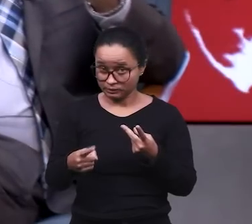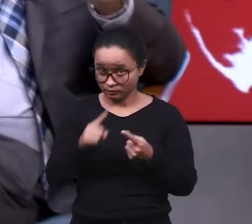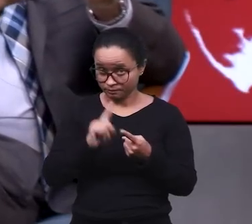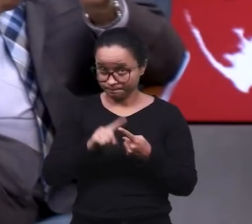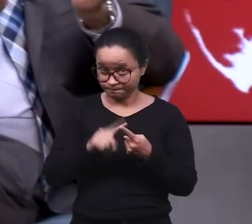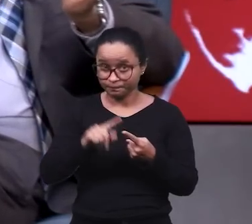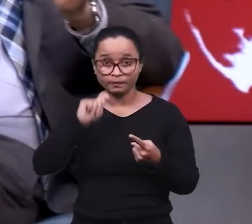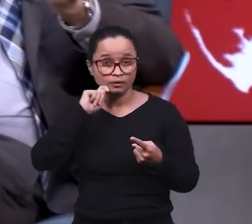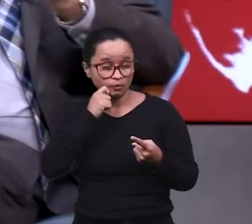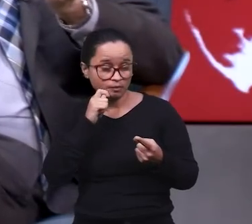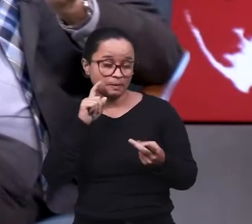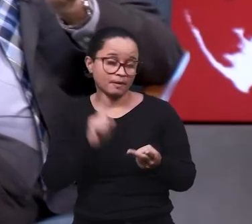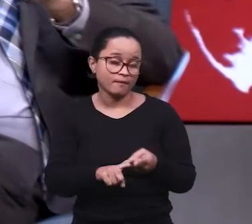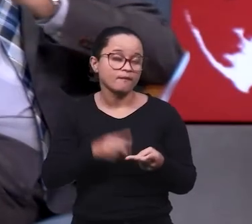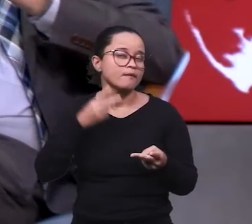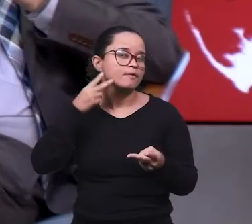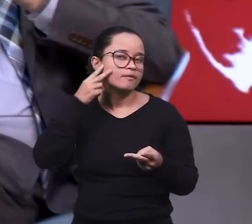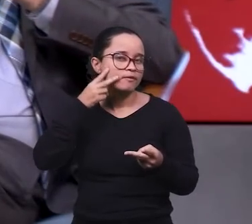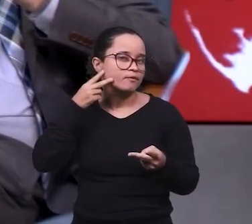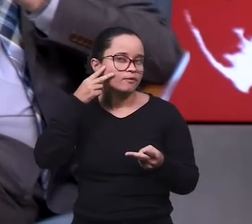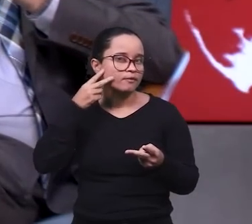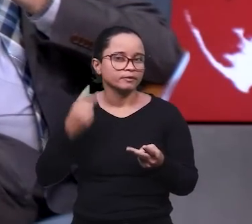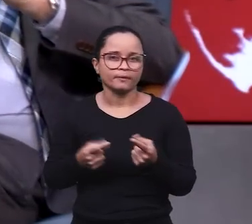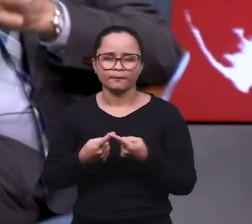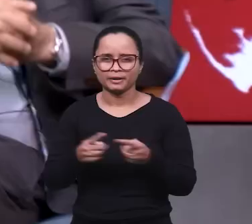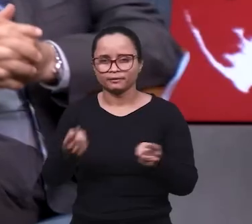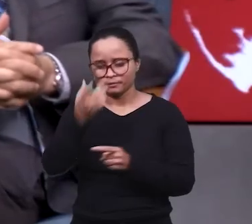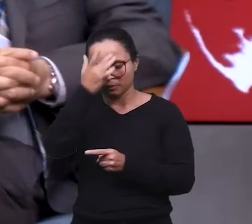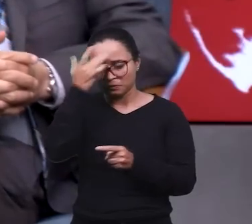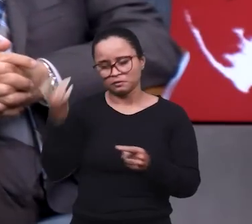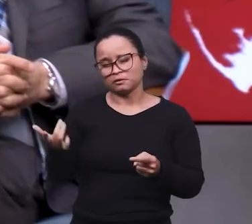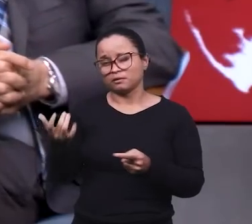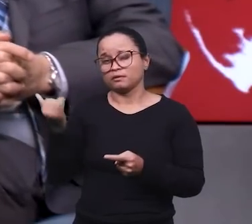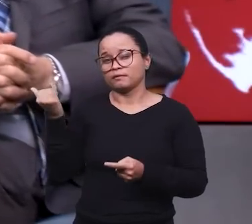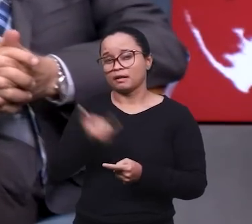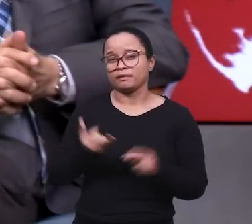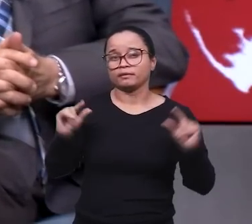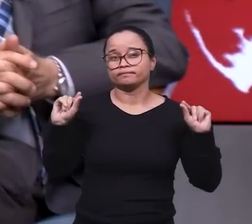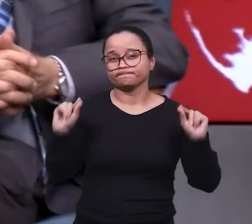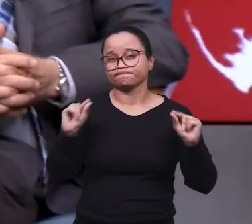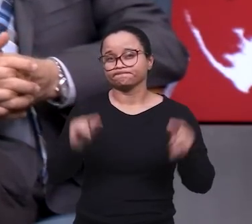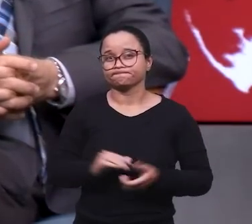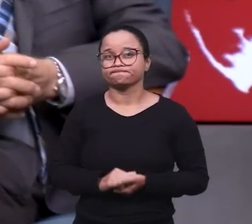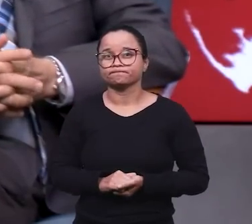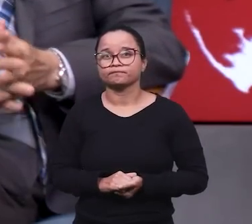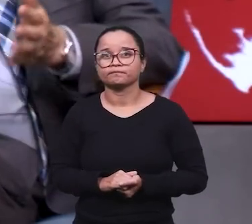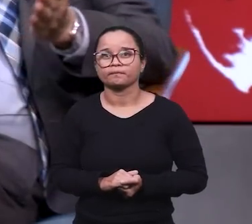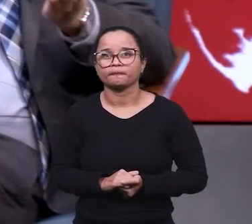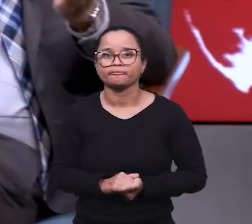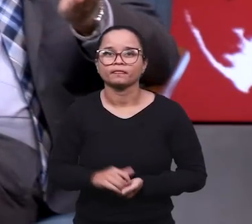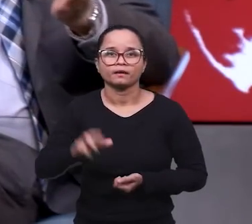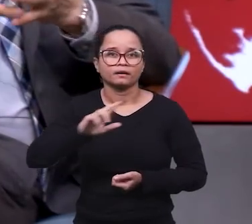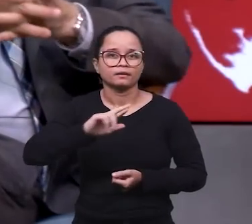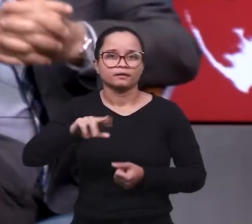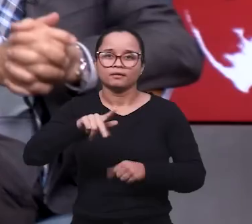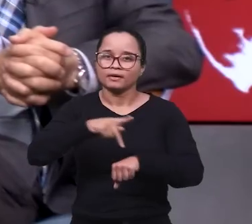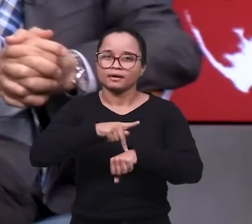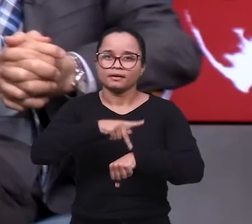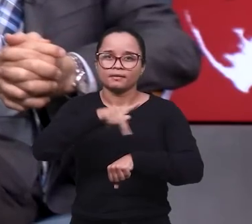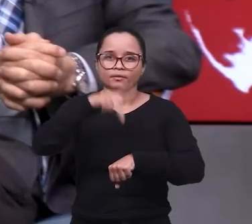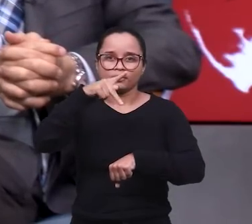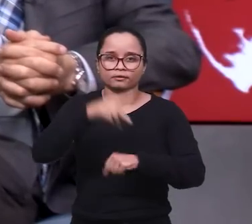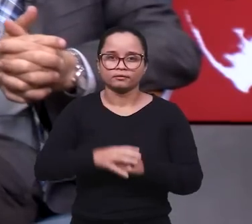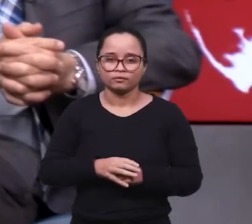o pão e o vinho. Mas alguém podia dizer o seguinte: esta não é a